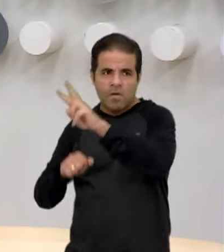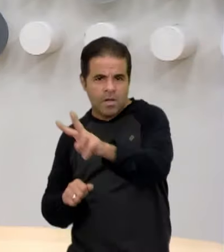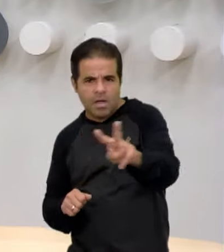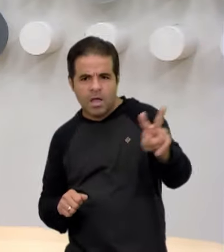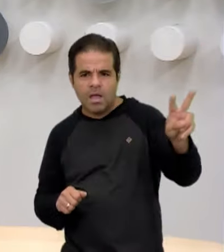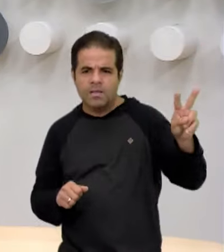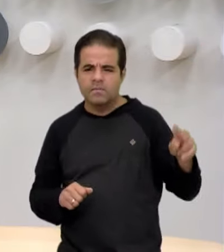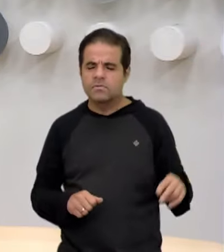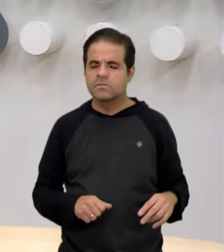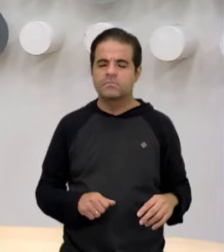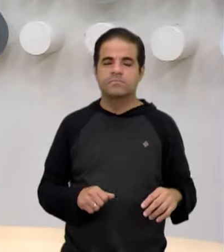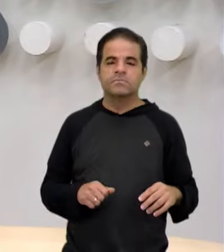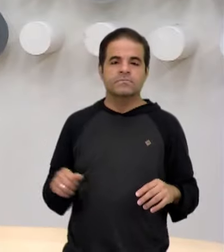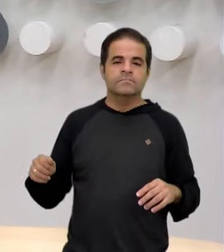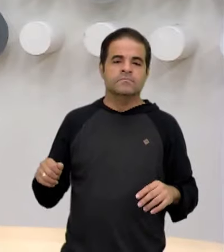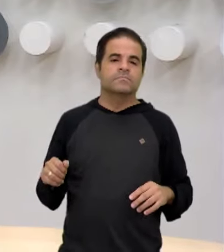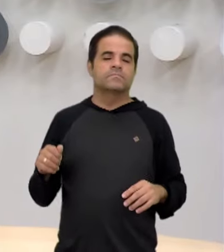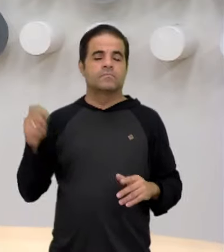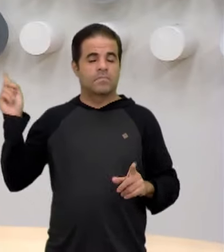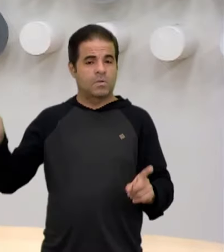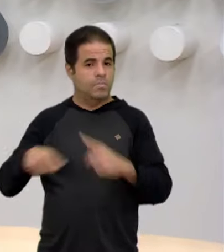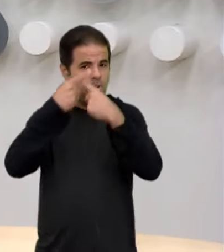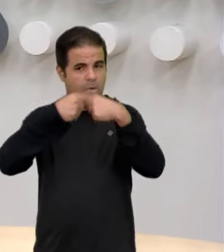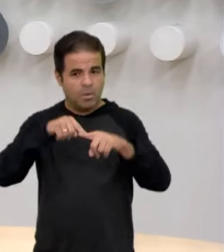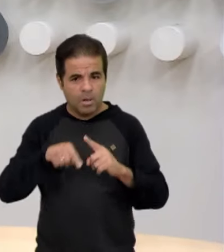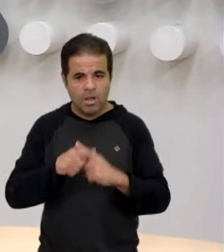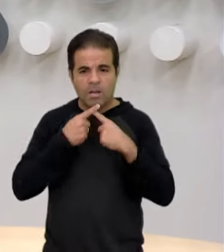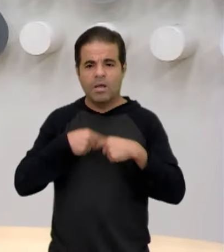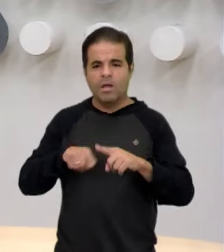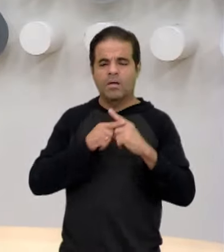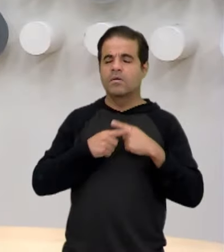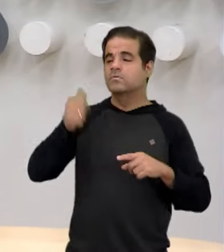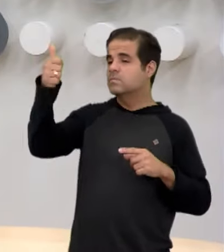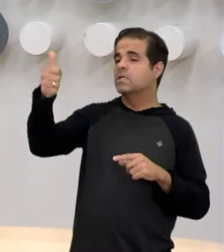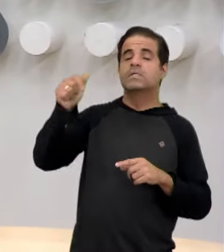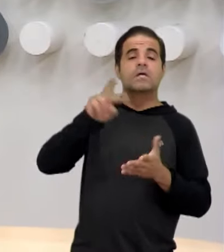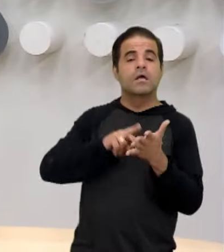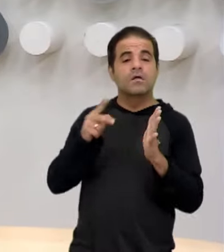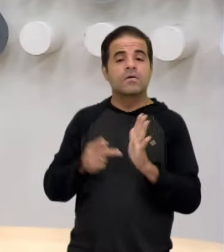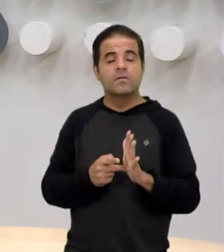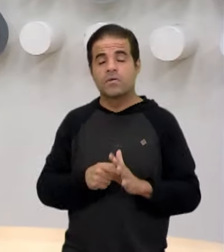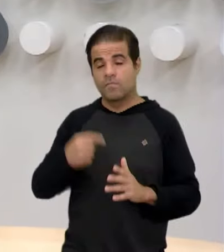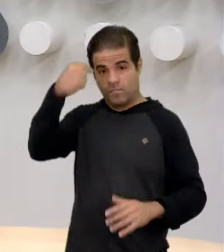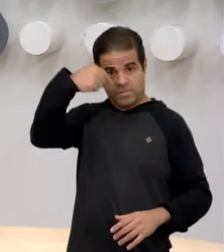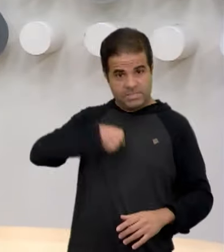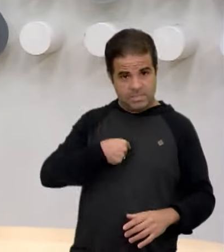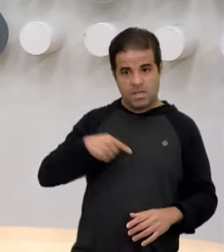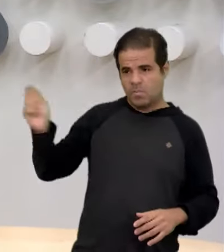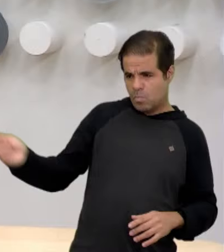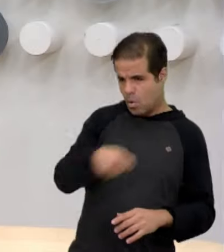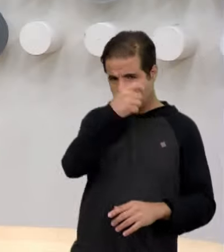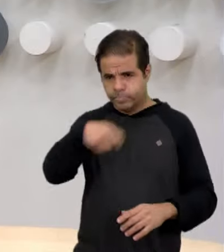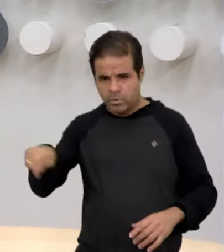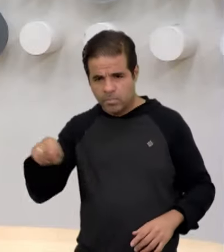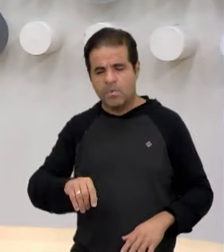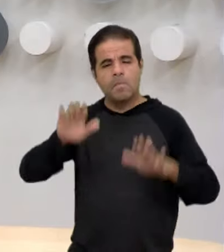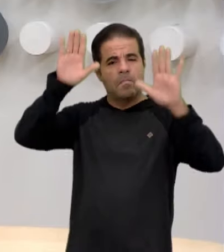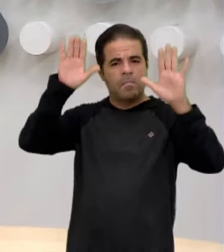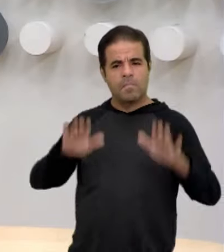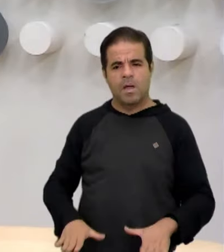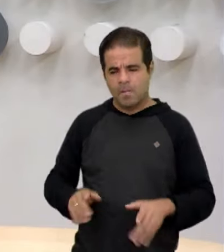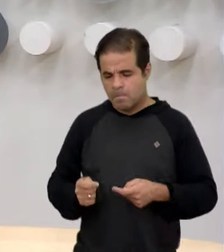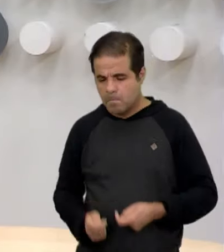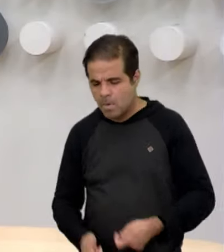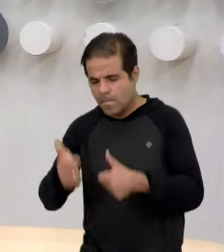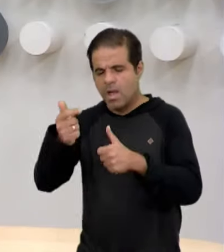ali essa luta também fez esse joinha. Significa que você, que é o gladiador, precisa poupar